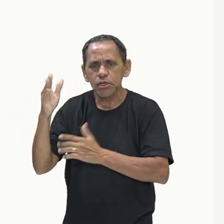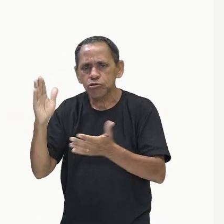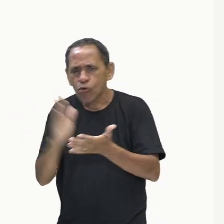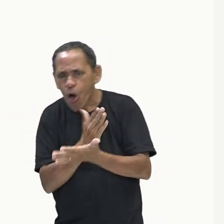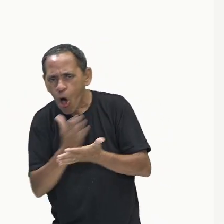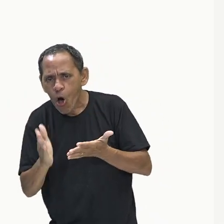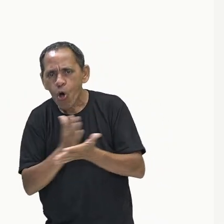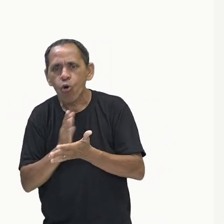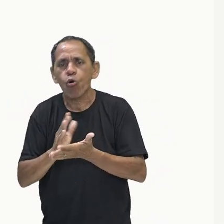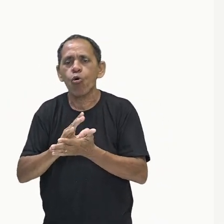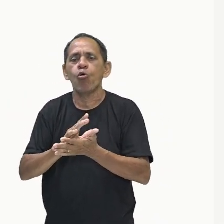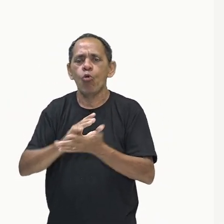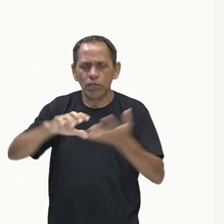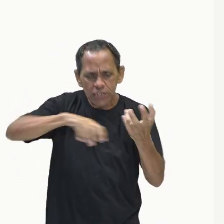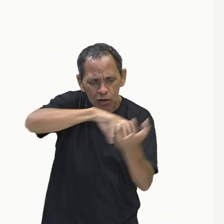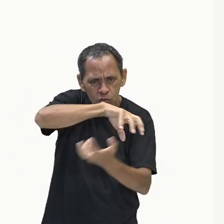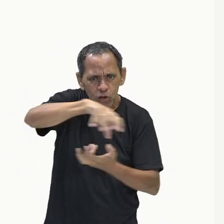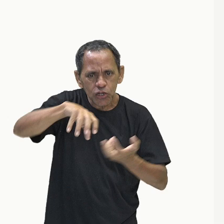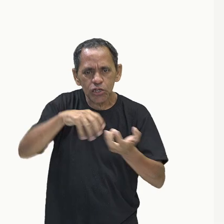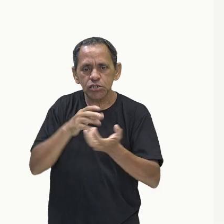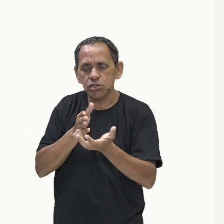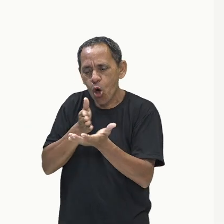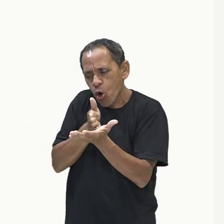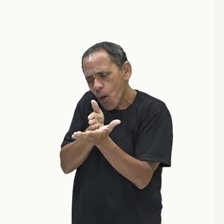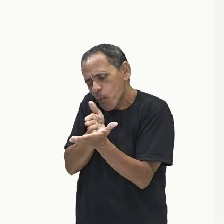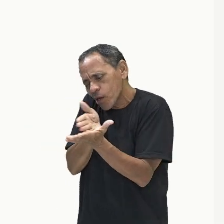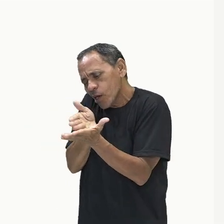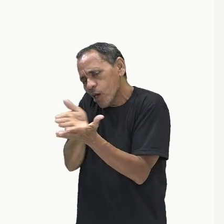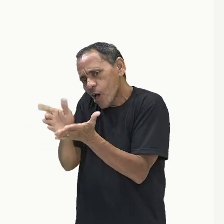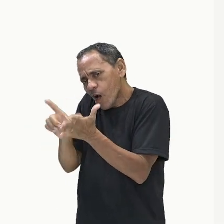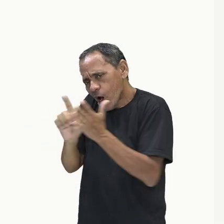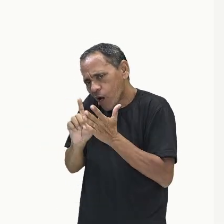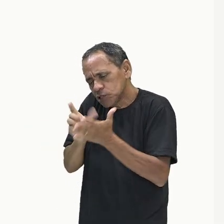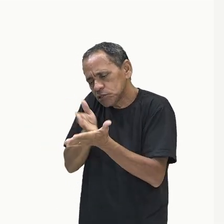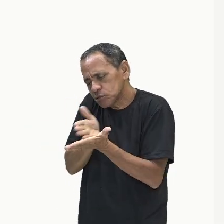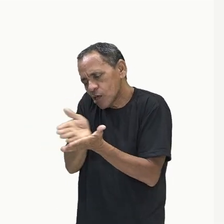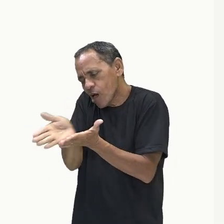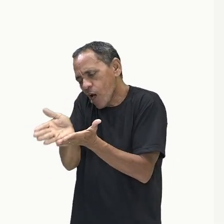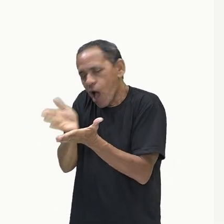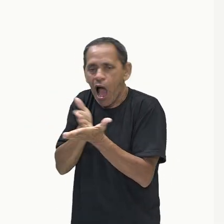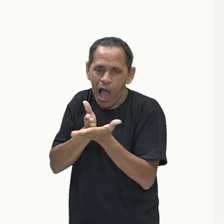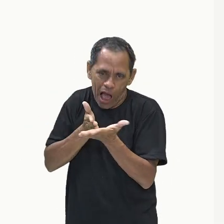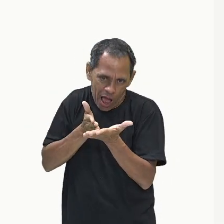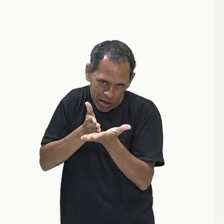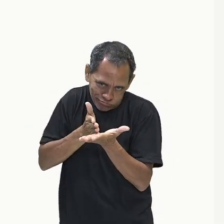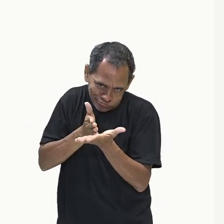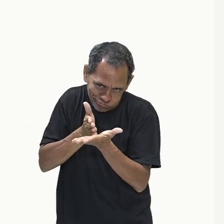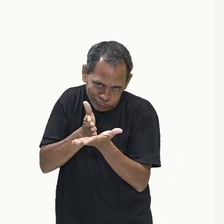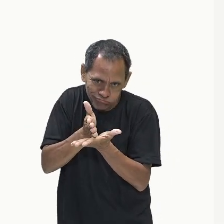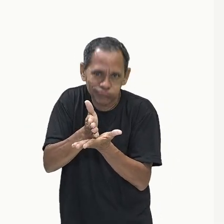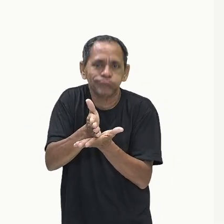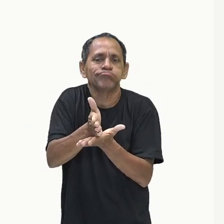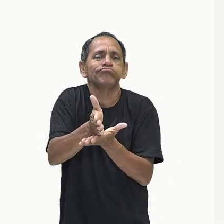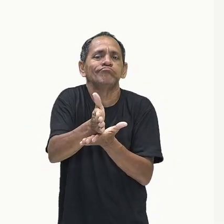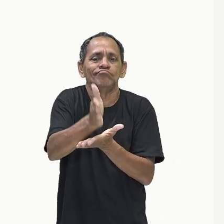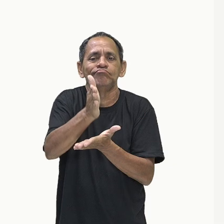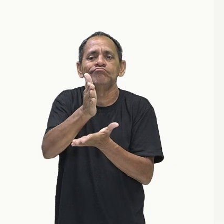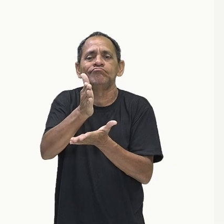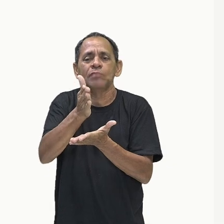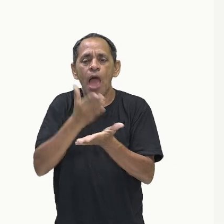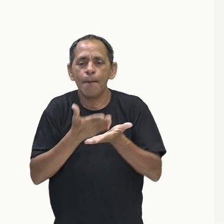com que o caminho seja alterado consideravelmente. E a gente vê que a partir do momento que eles